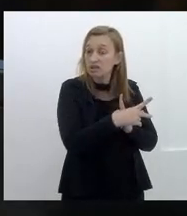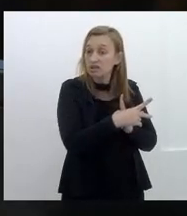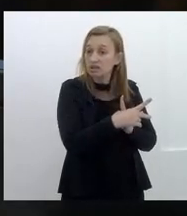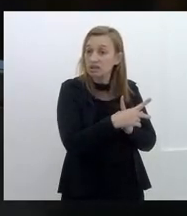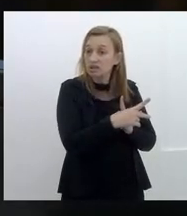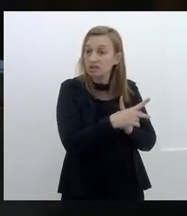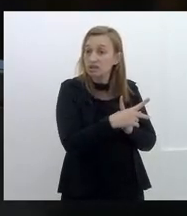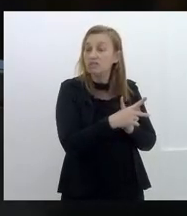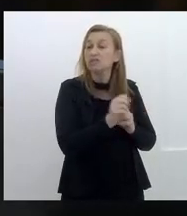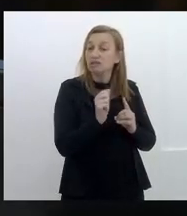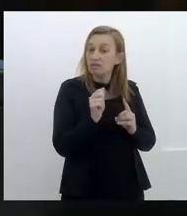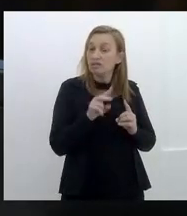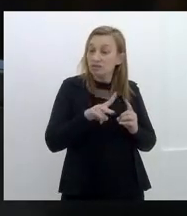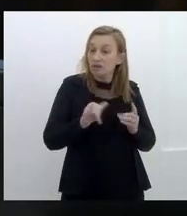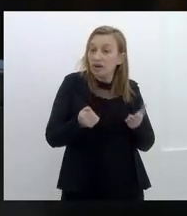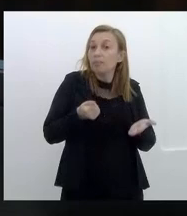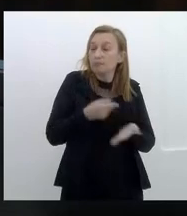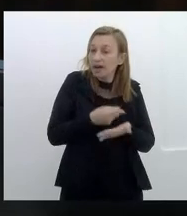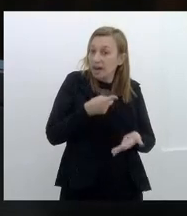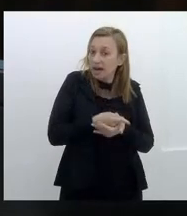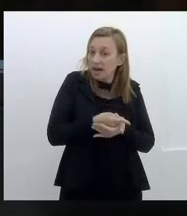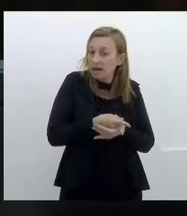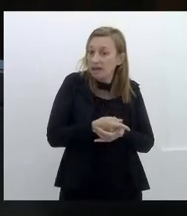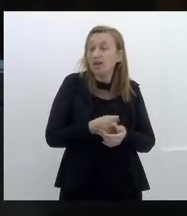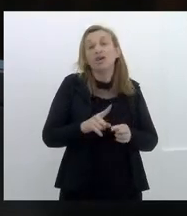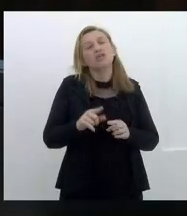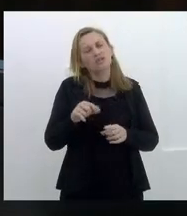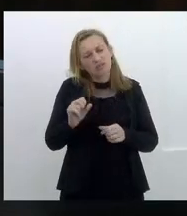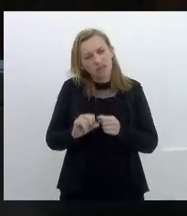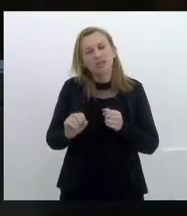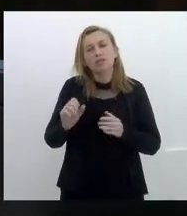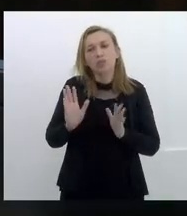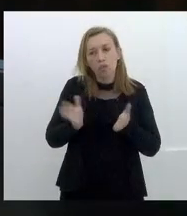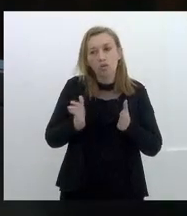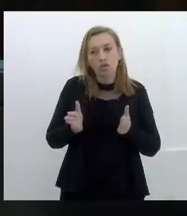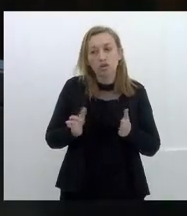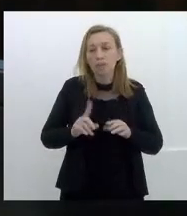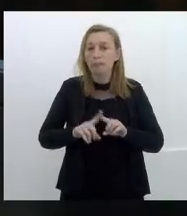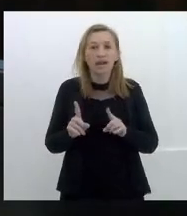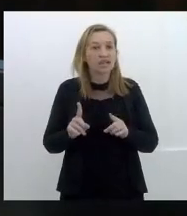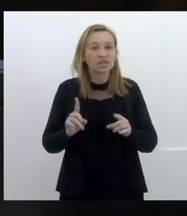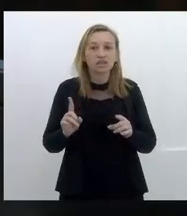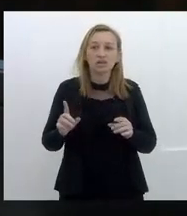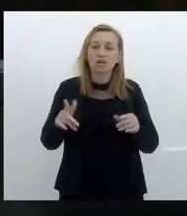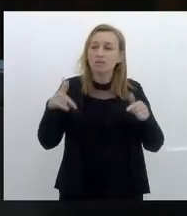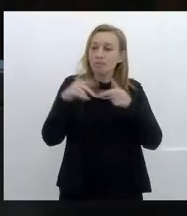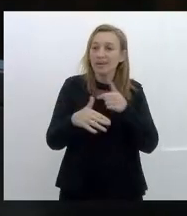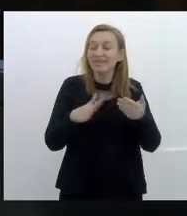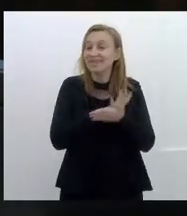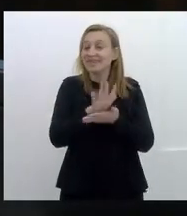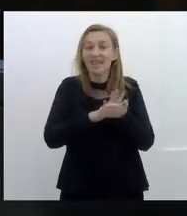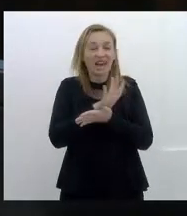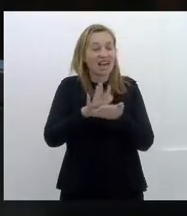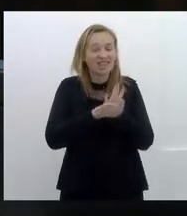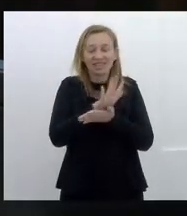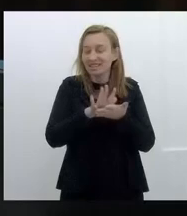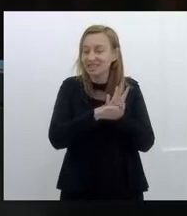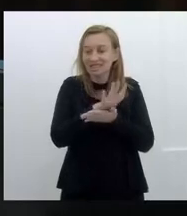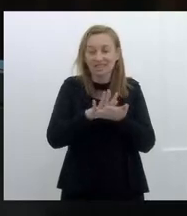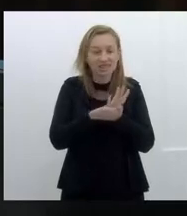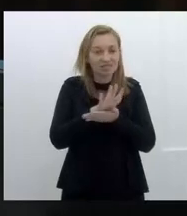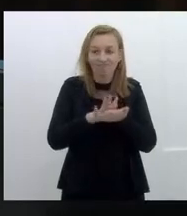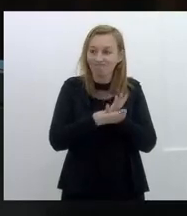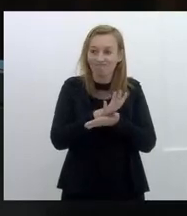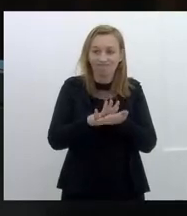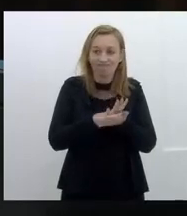fazer a gestão de pagamento que a gente já faz isso hoje vai manter Mas isso não interfere em nada a gente não tem nenhuma